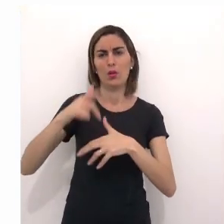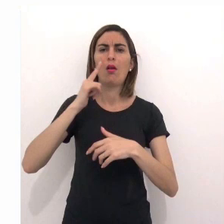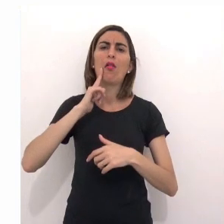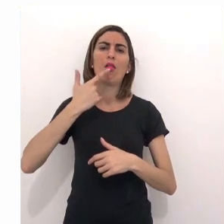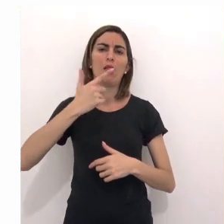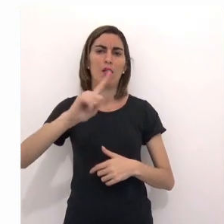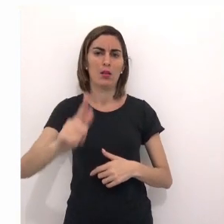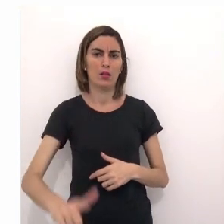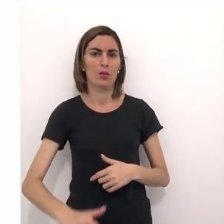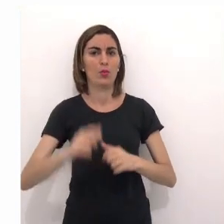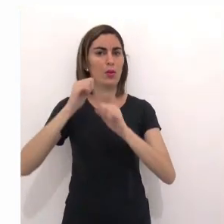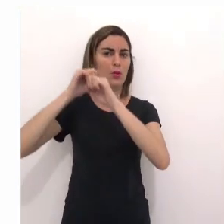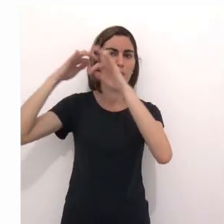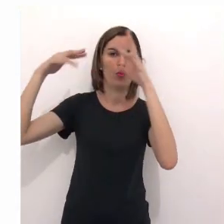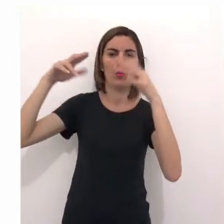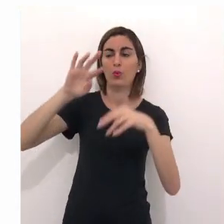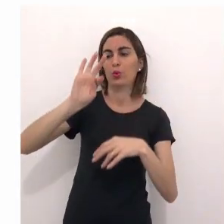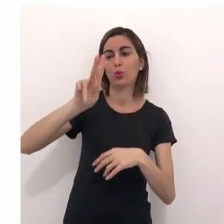imaginário tupi.